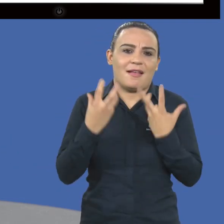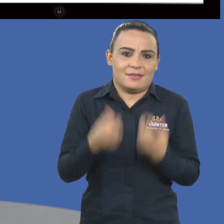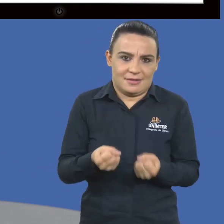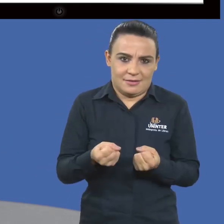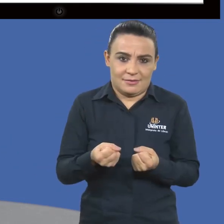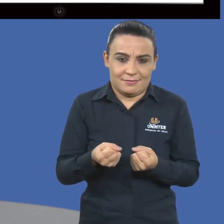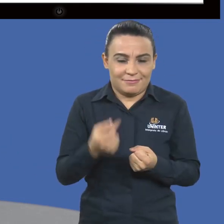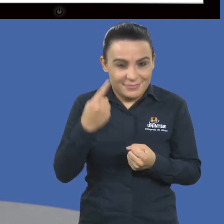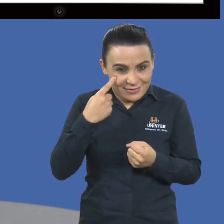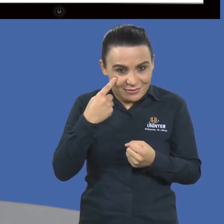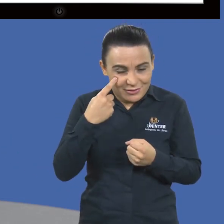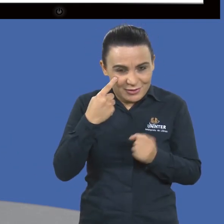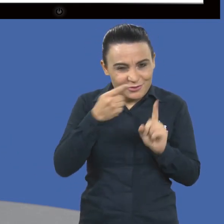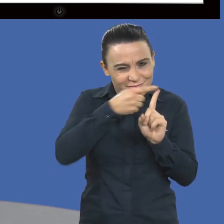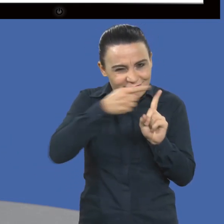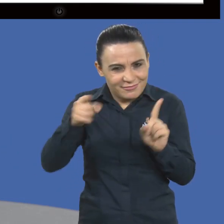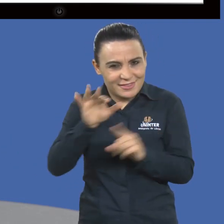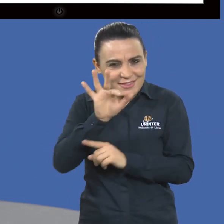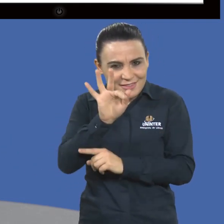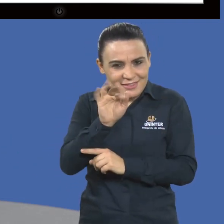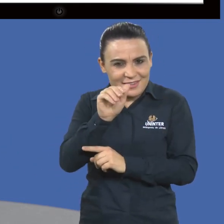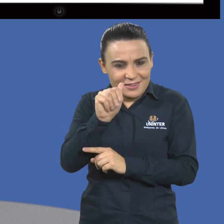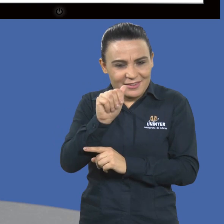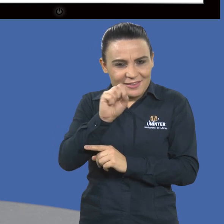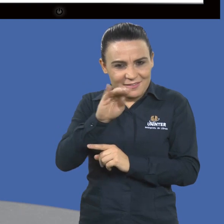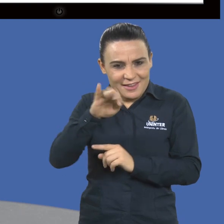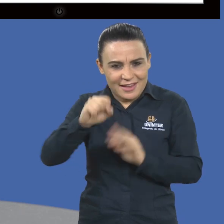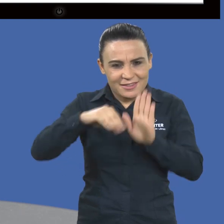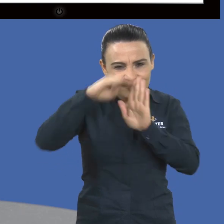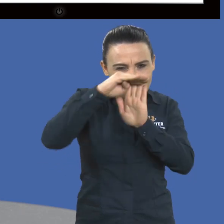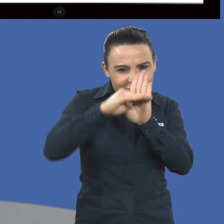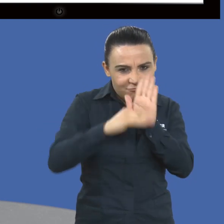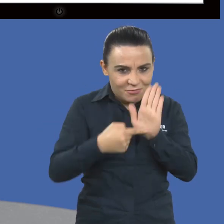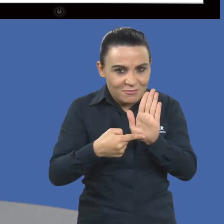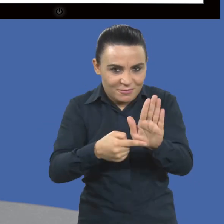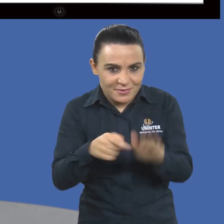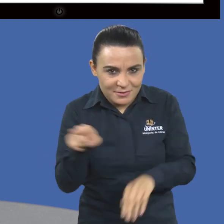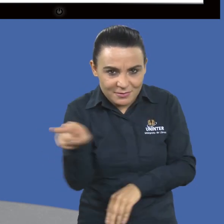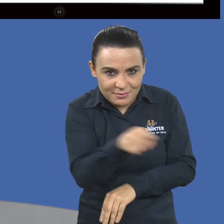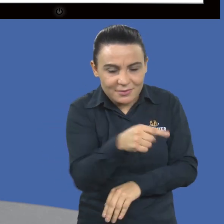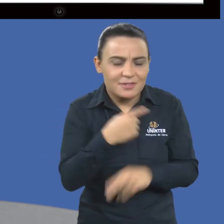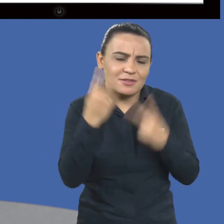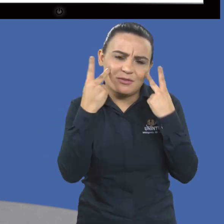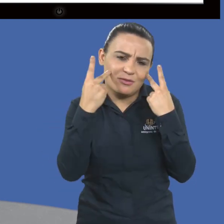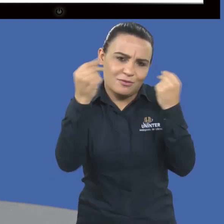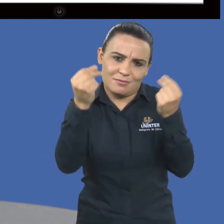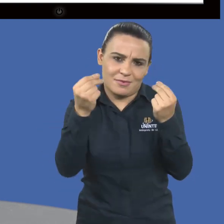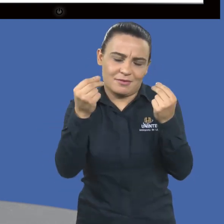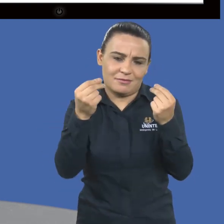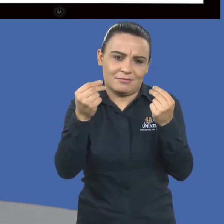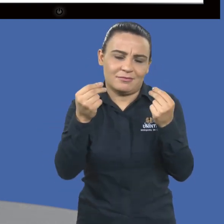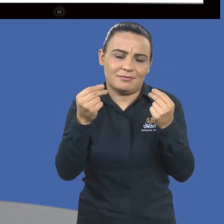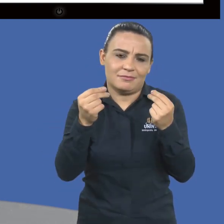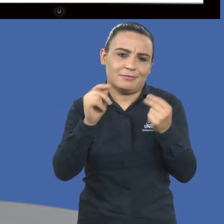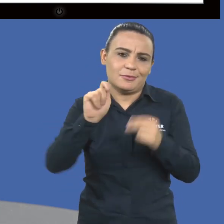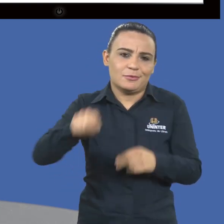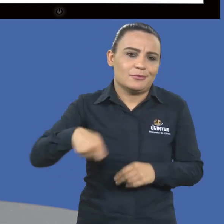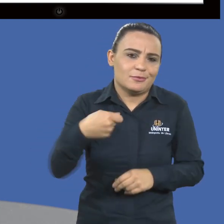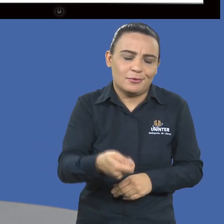as ações das pessoas junto a essas crianças.